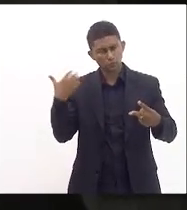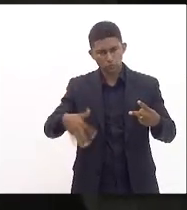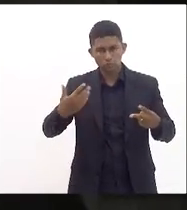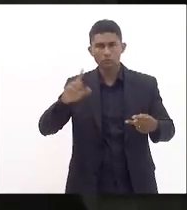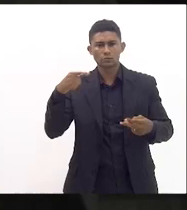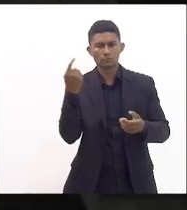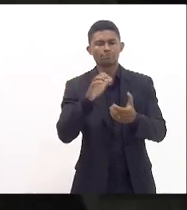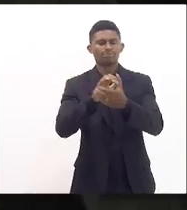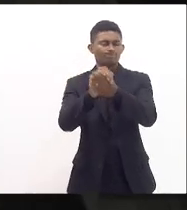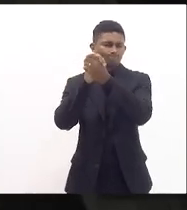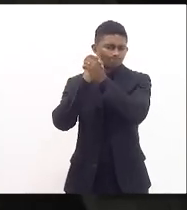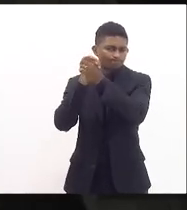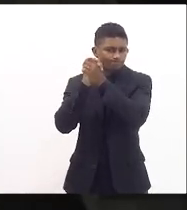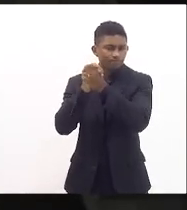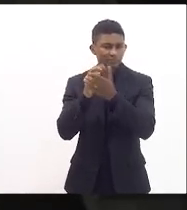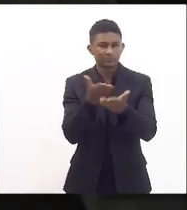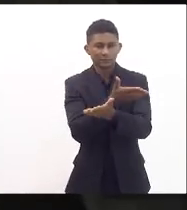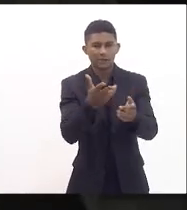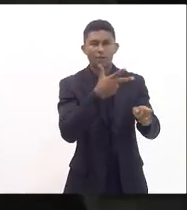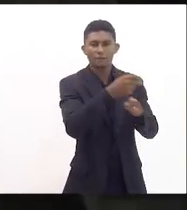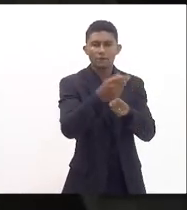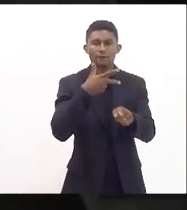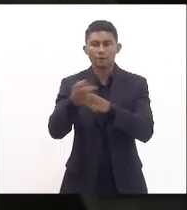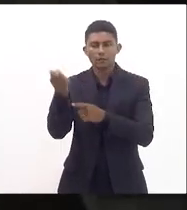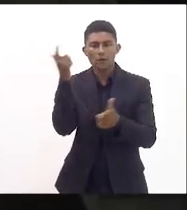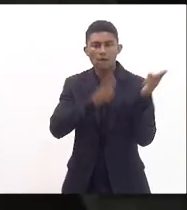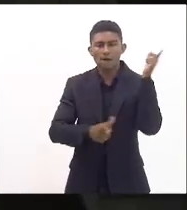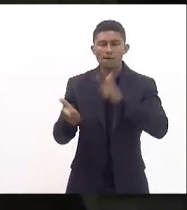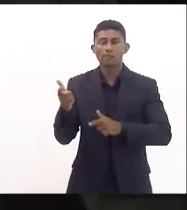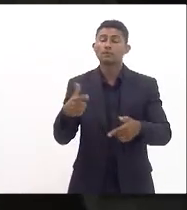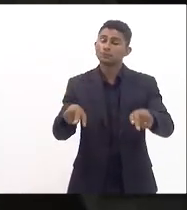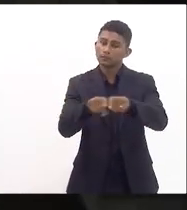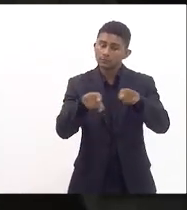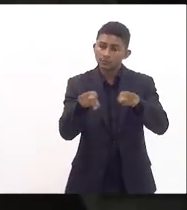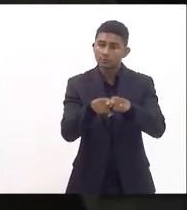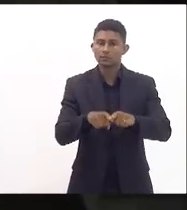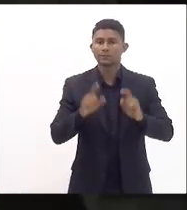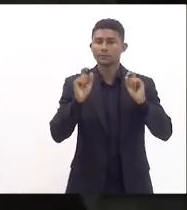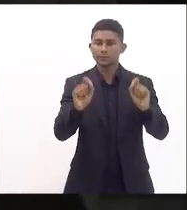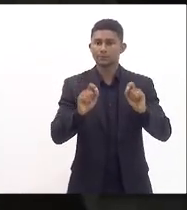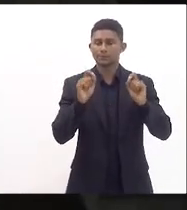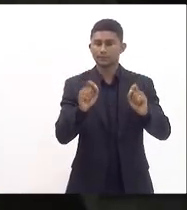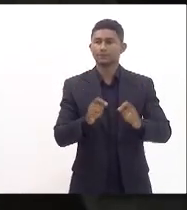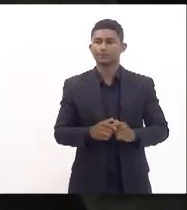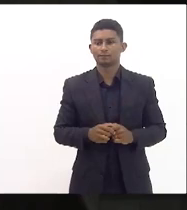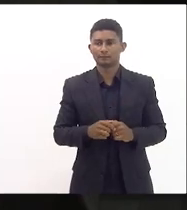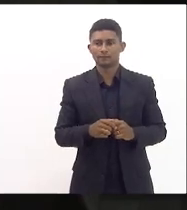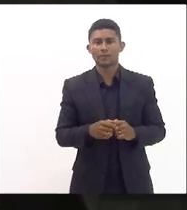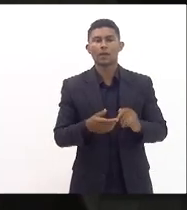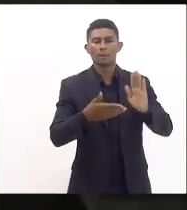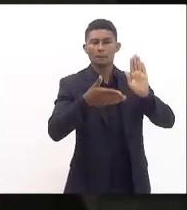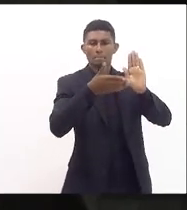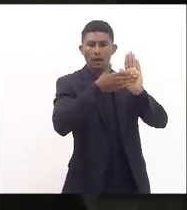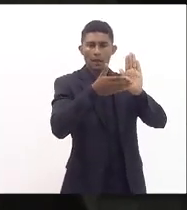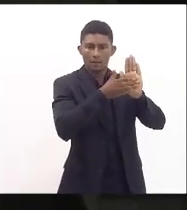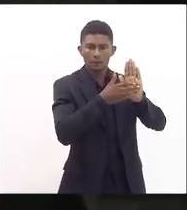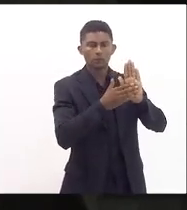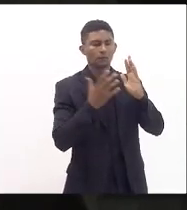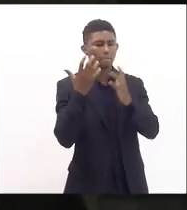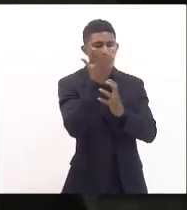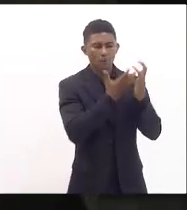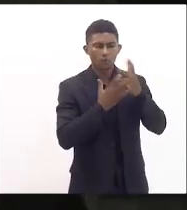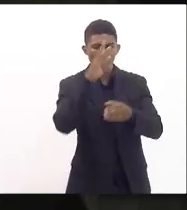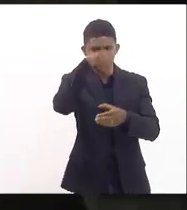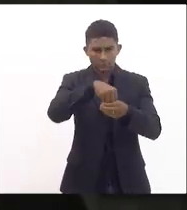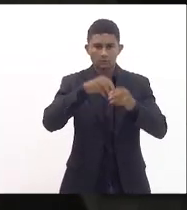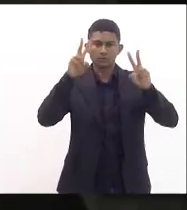nossos cumprimentos pelas vitórias obtidas, mas também pela pauta, pelo enredo, pelo tema